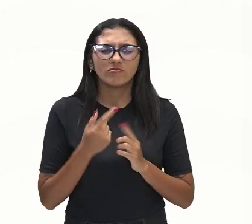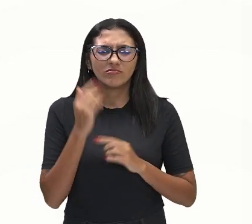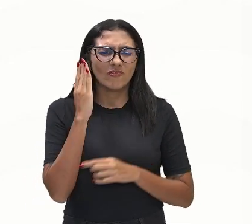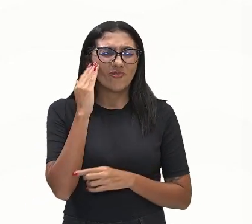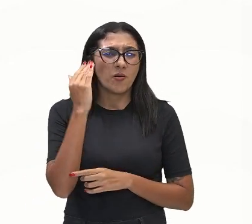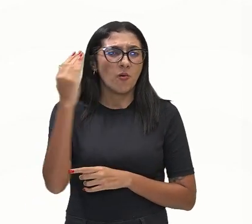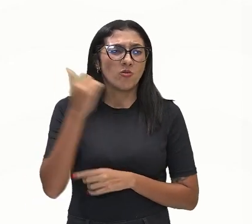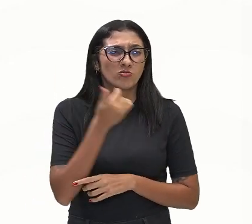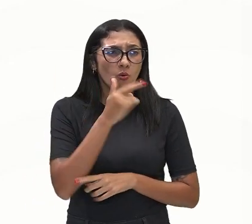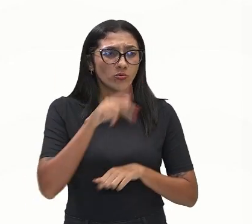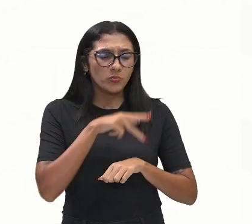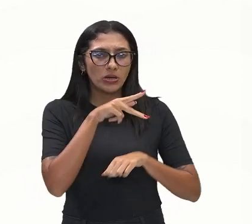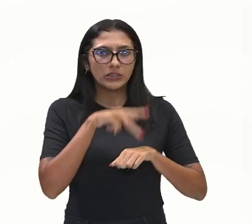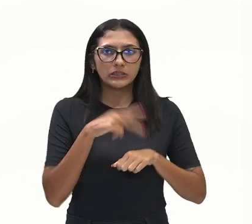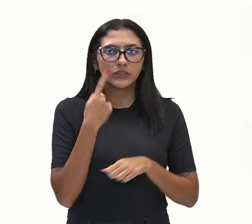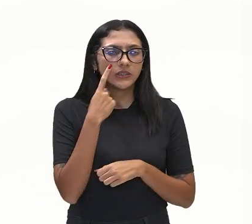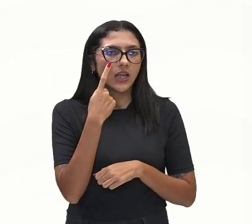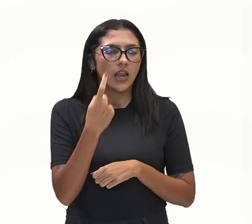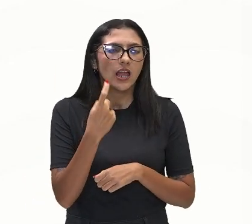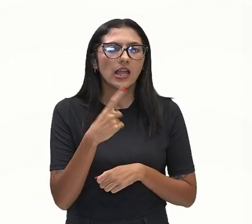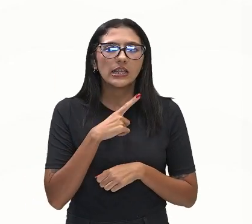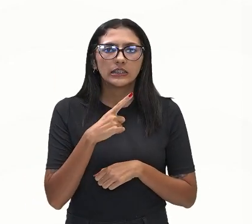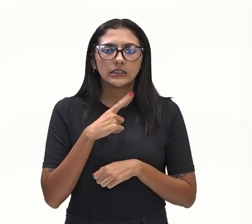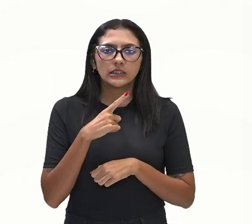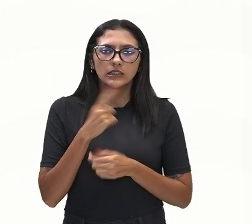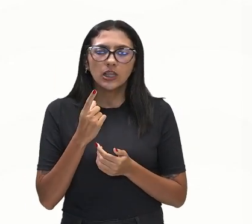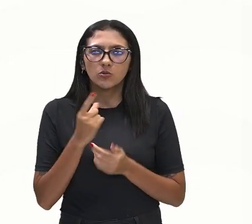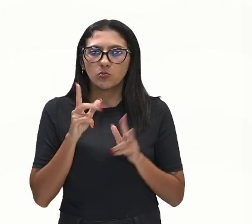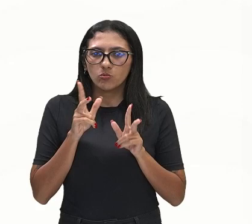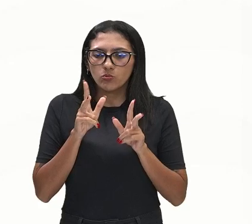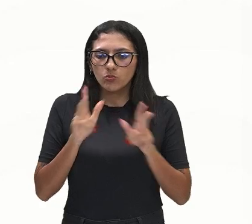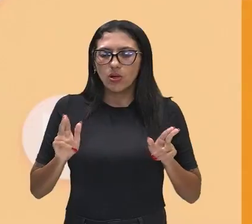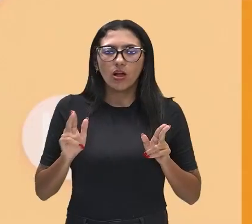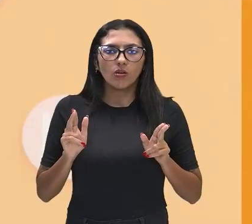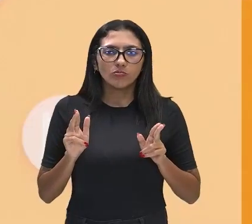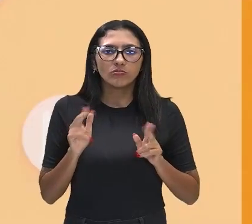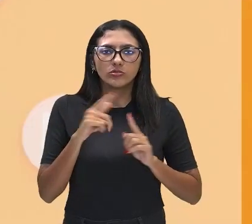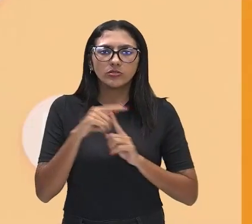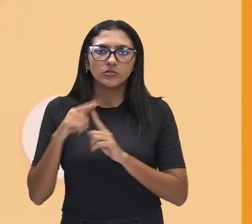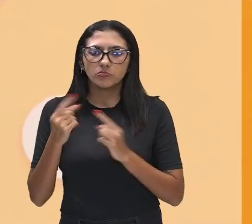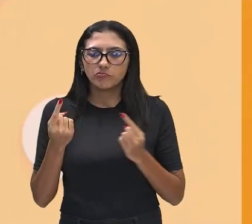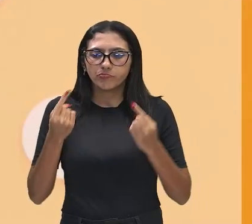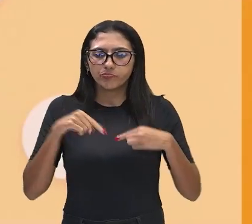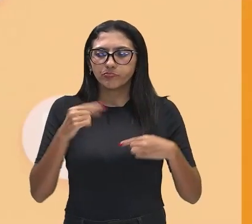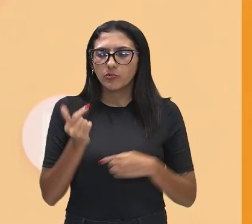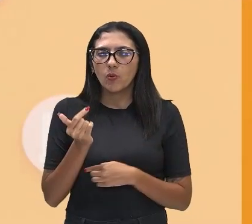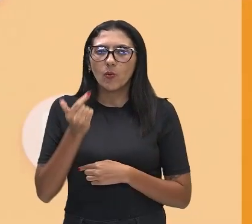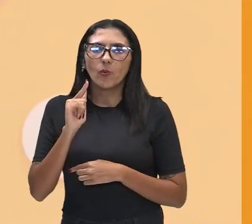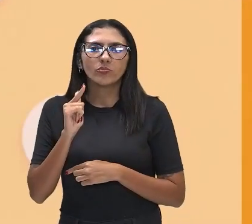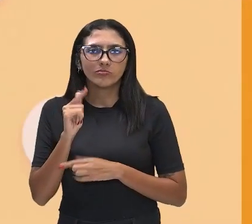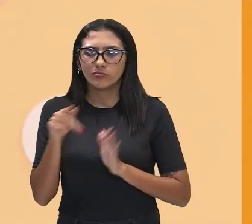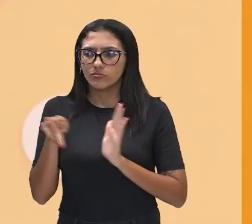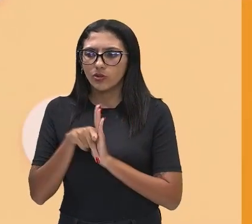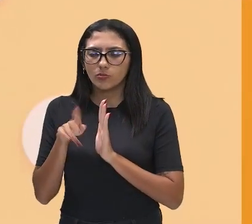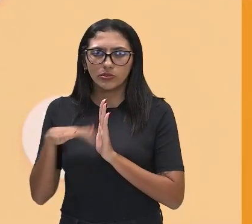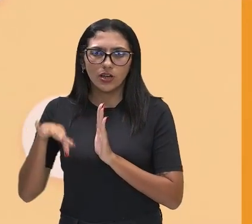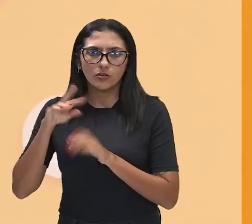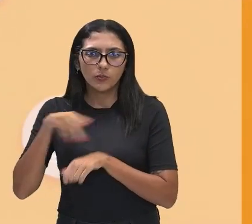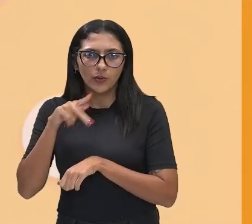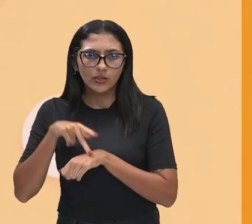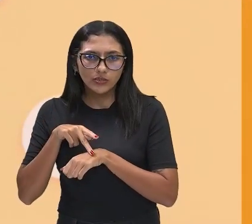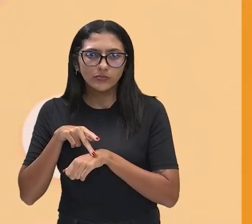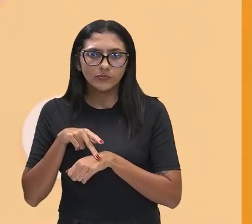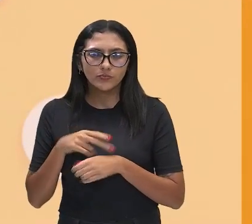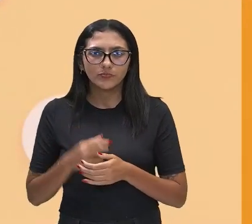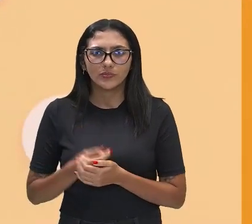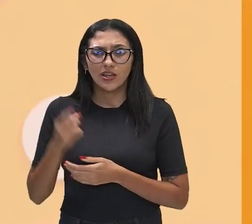internacionais, vão estar no mesmo mercado disputando, concorrendo com marcas locais. E acaba que as